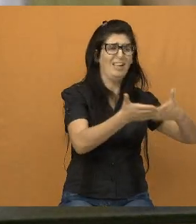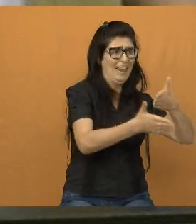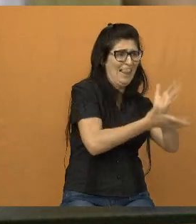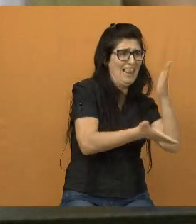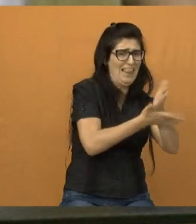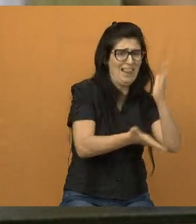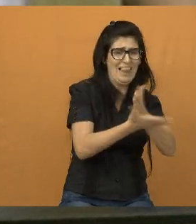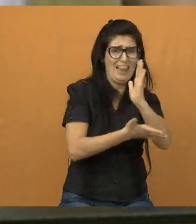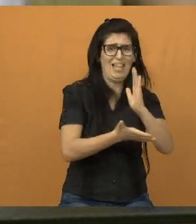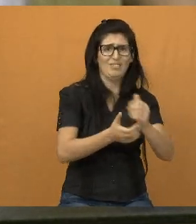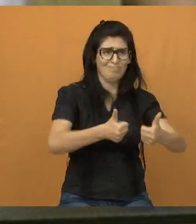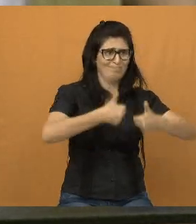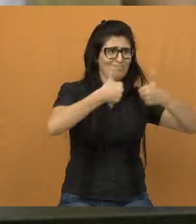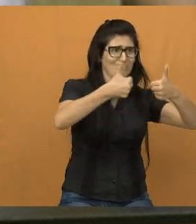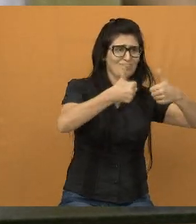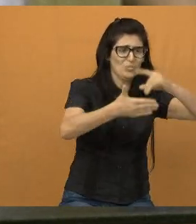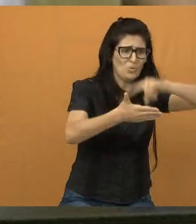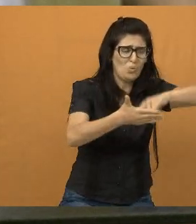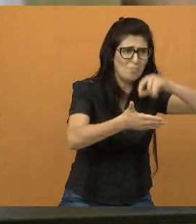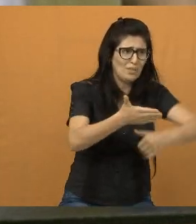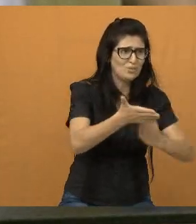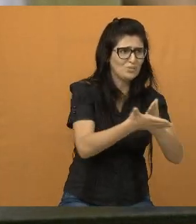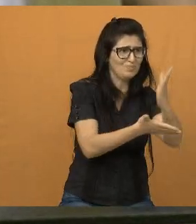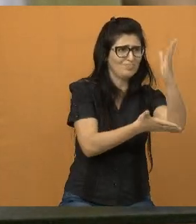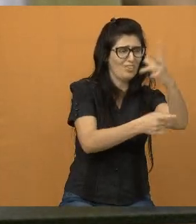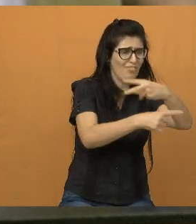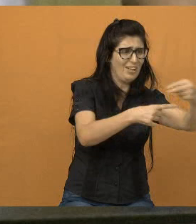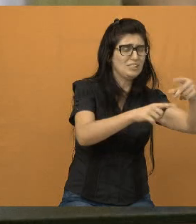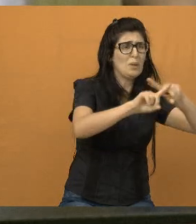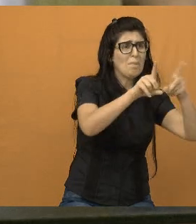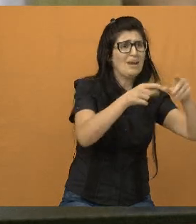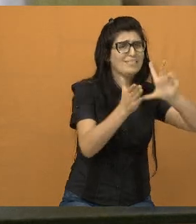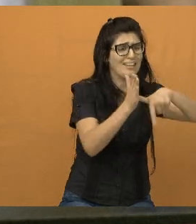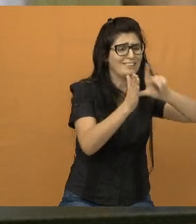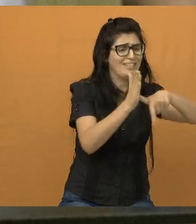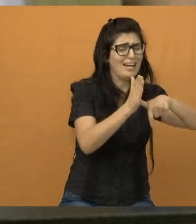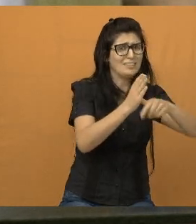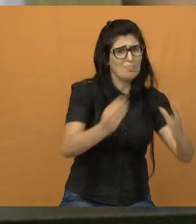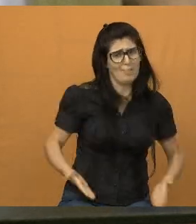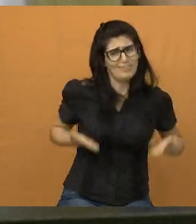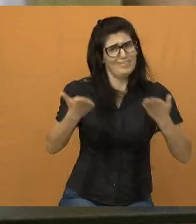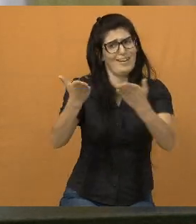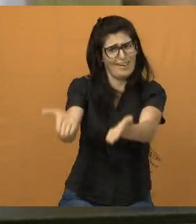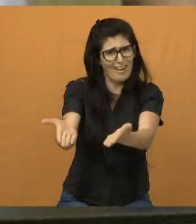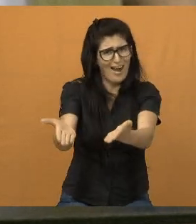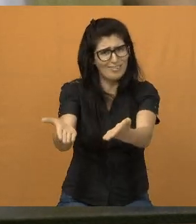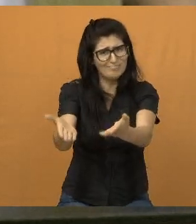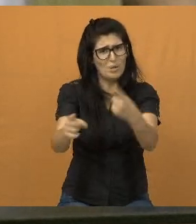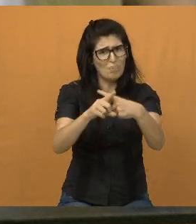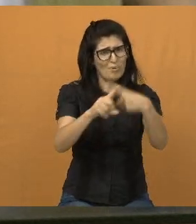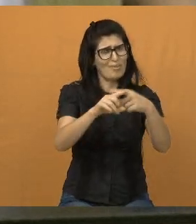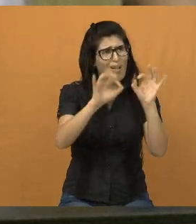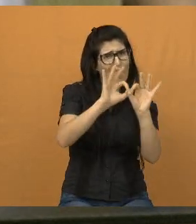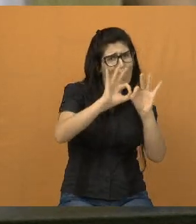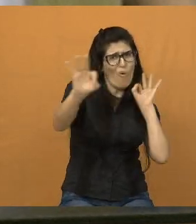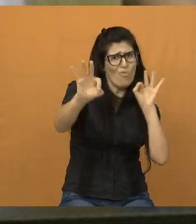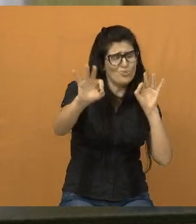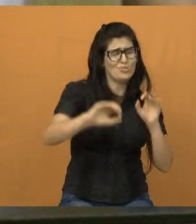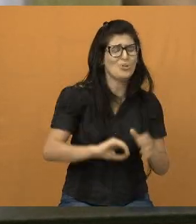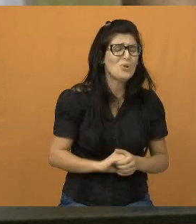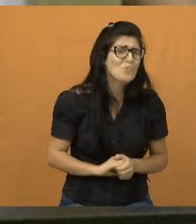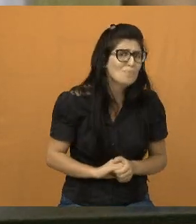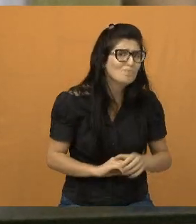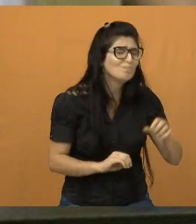fica mais transparente o processo, mas atrasa um pouco, porque depende de frete, né, distâncias maiores, mas a